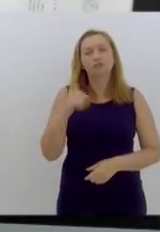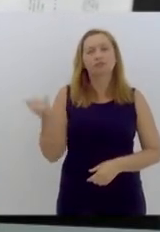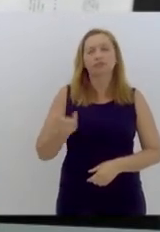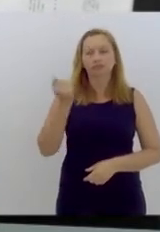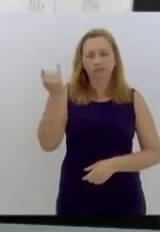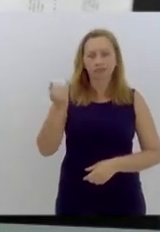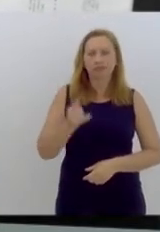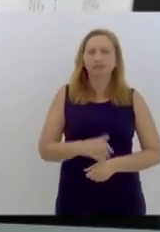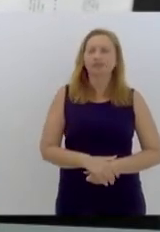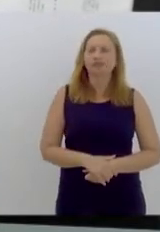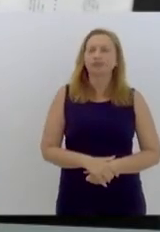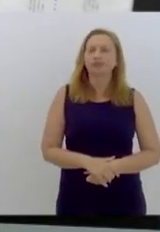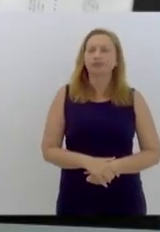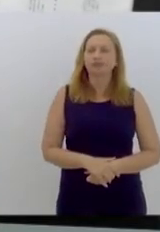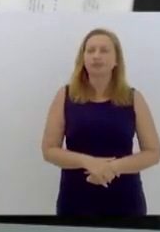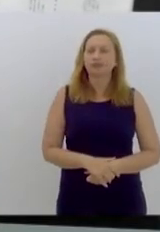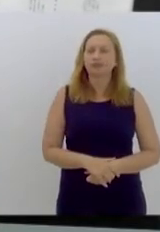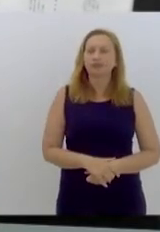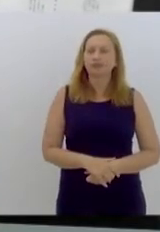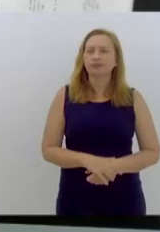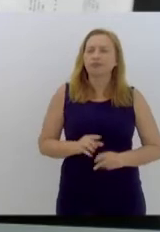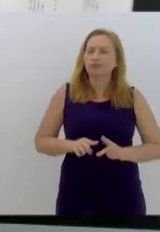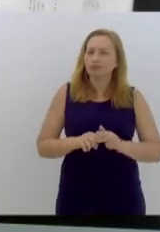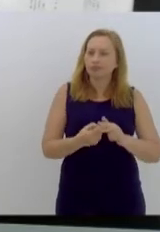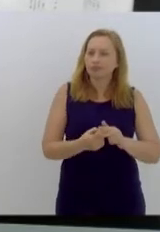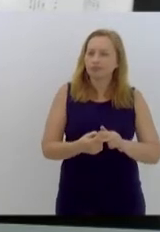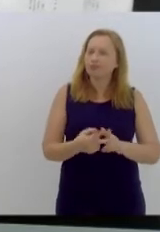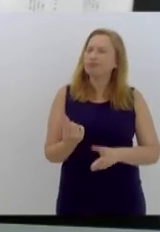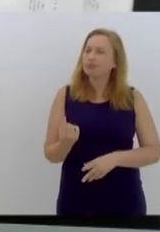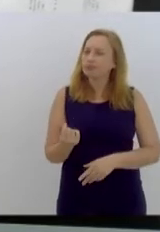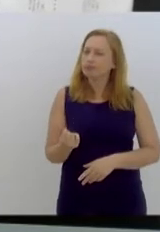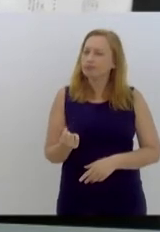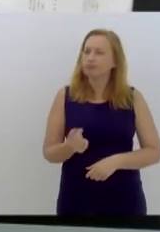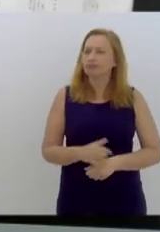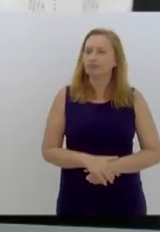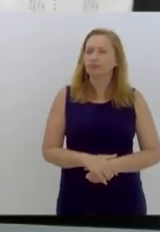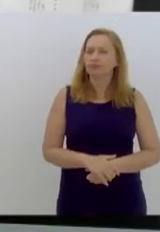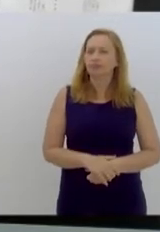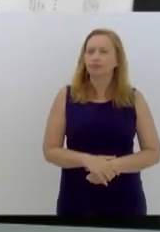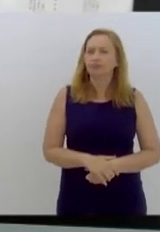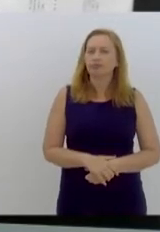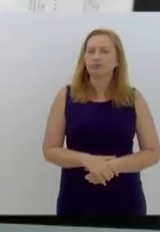importante que haja uma correção nesse valor adicionado